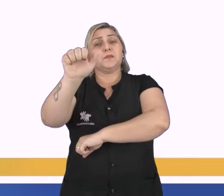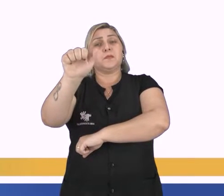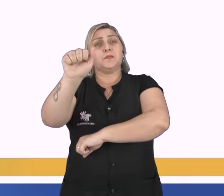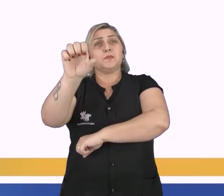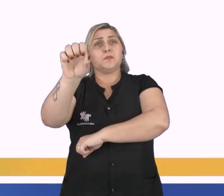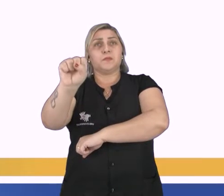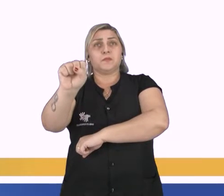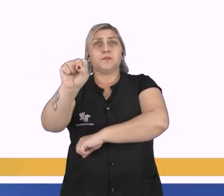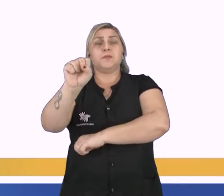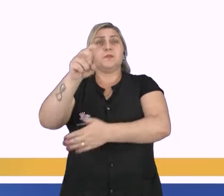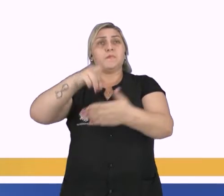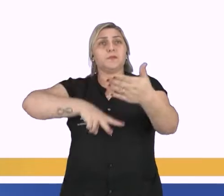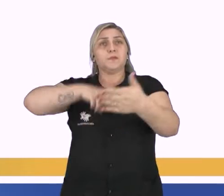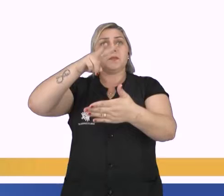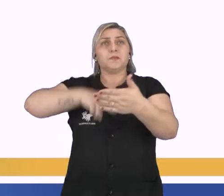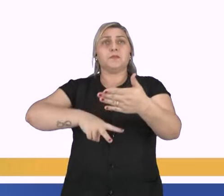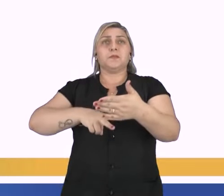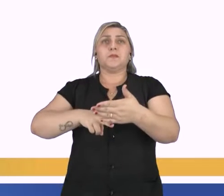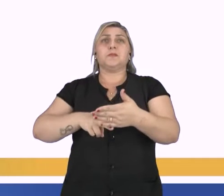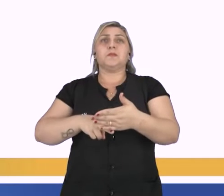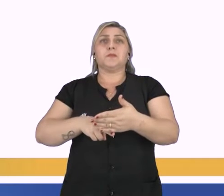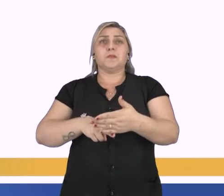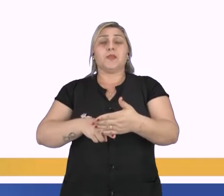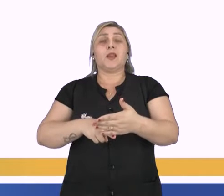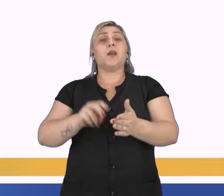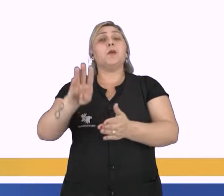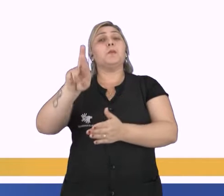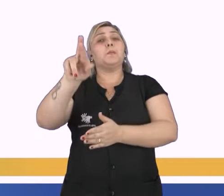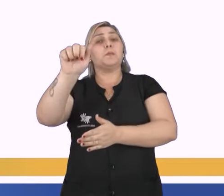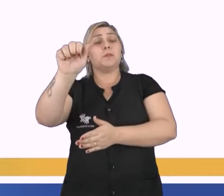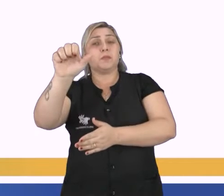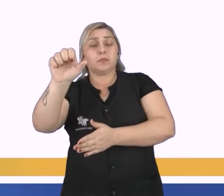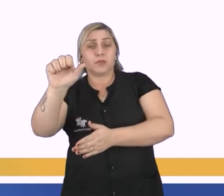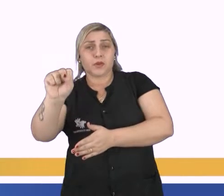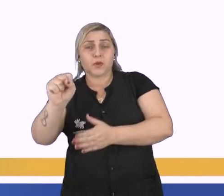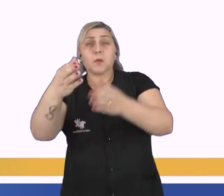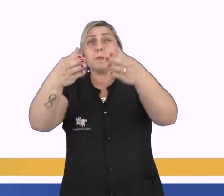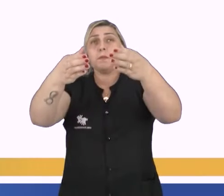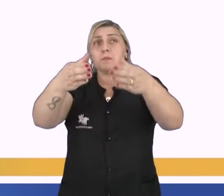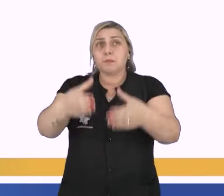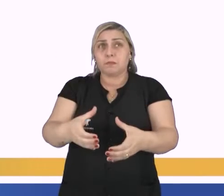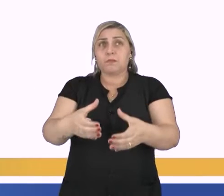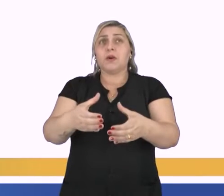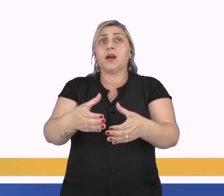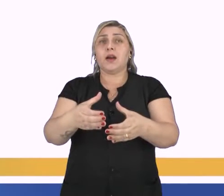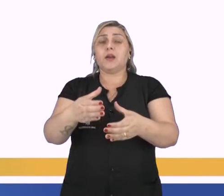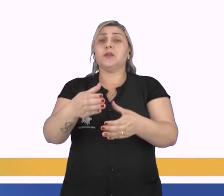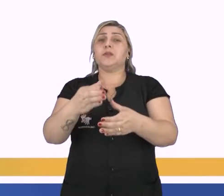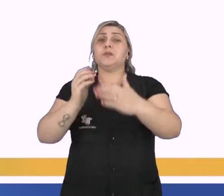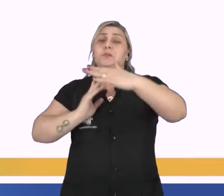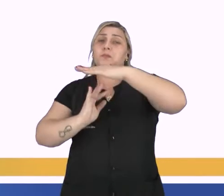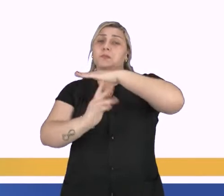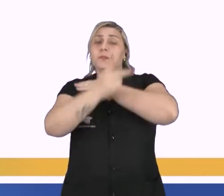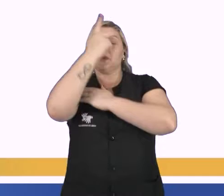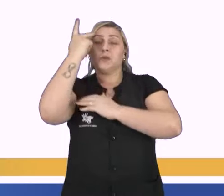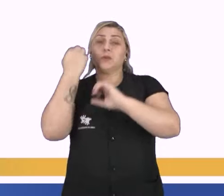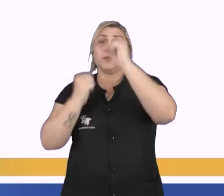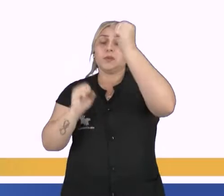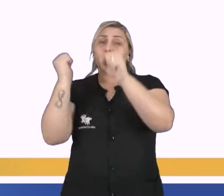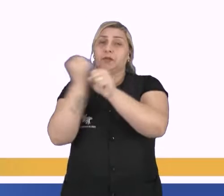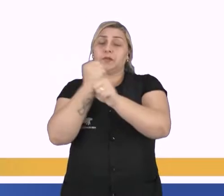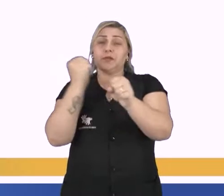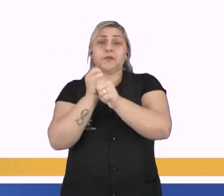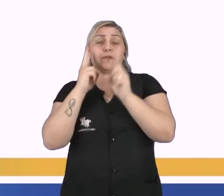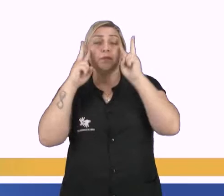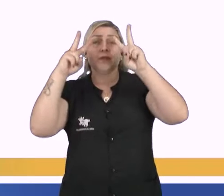Drauzio Varela. Vamos dar uma lida? Embora o Brás fosse um bairro de operários e imigrantes, eram